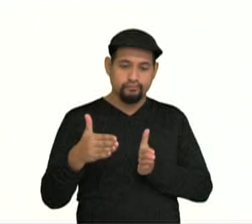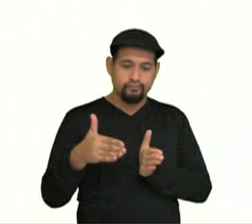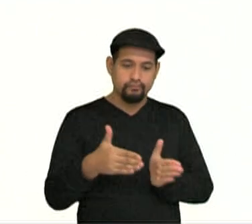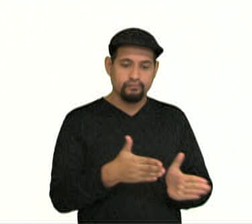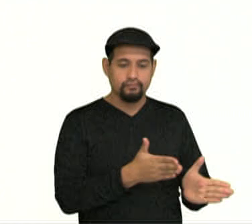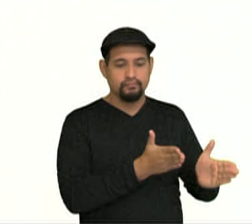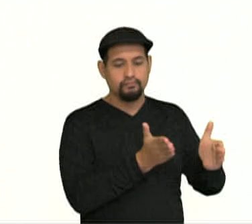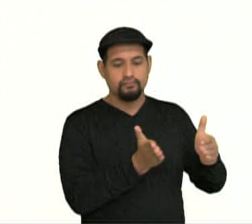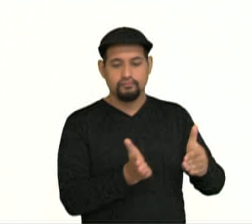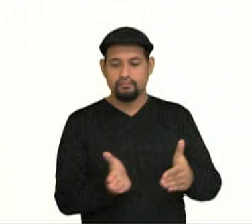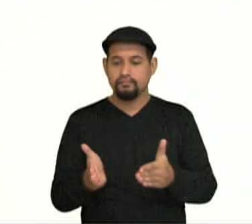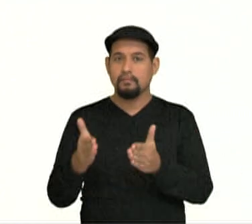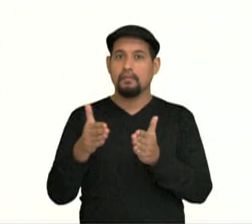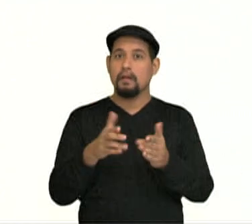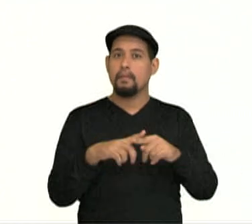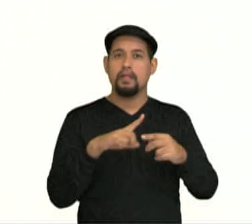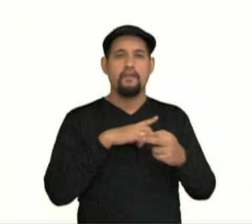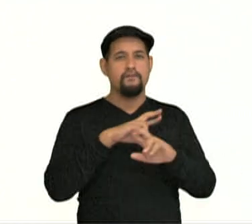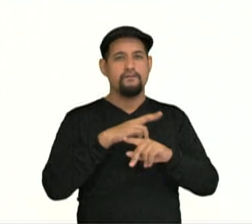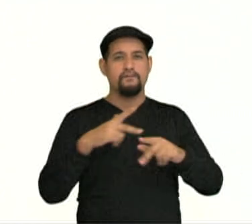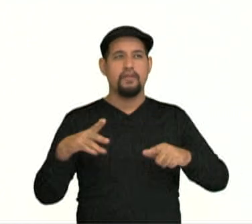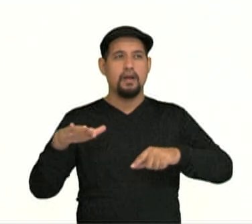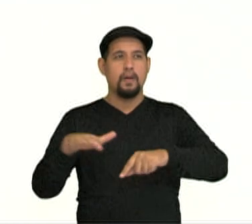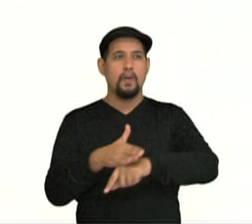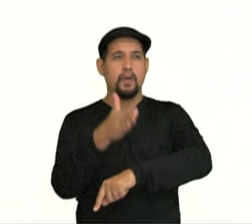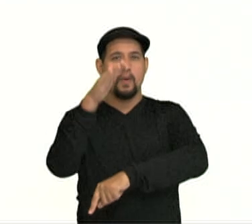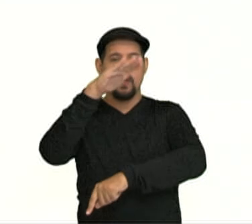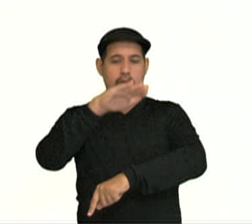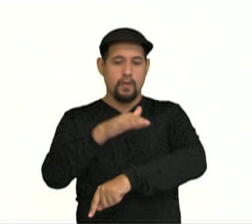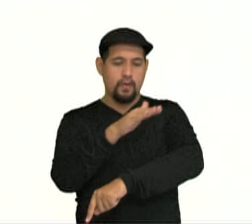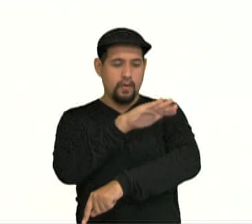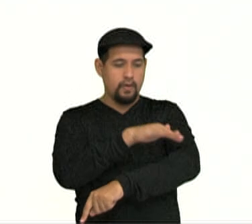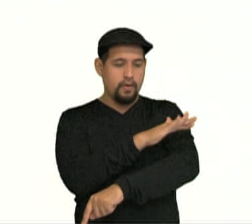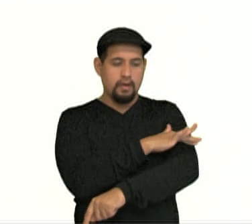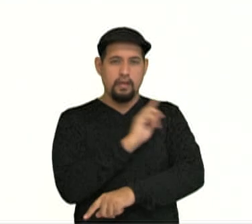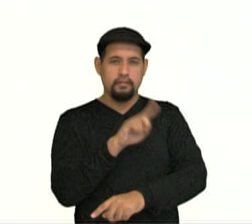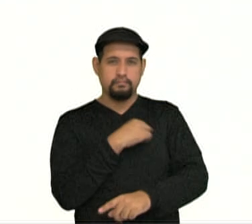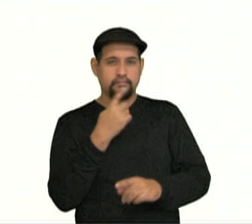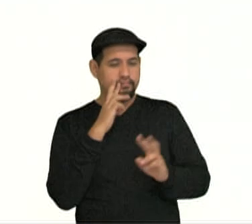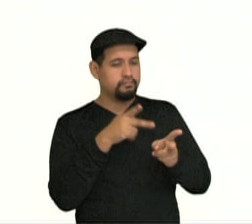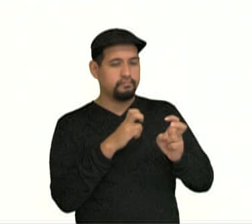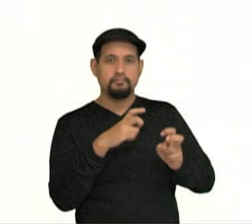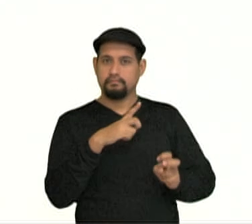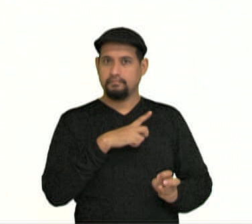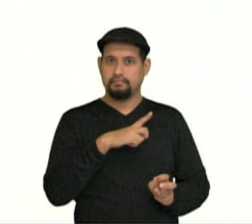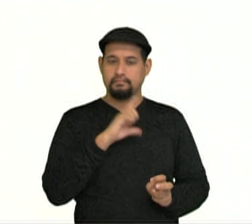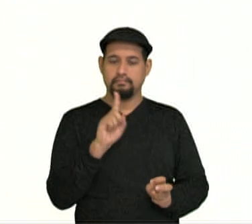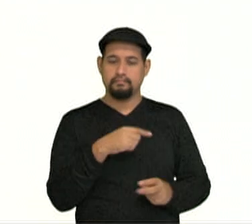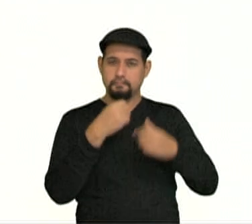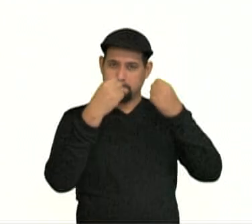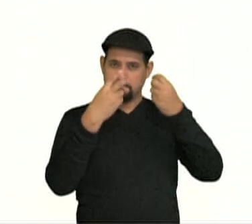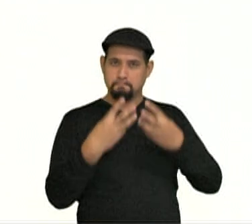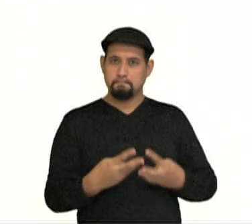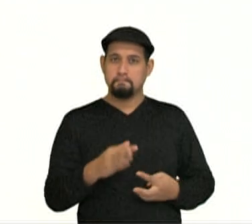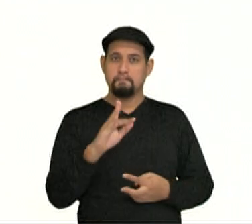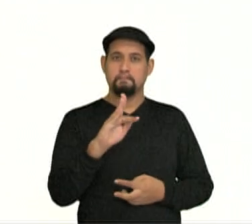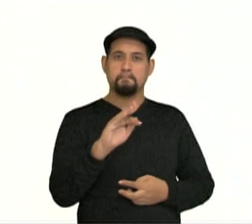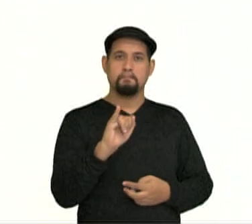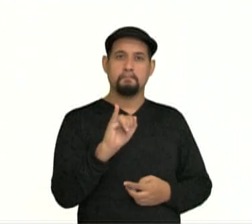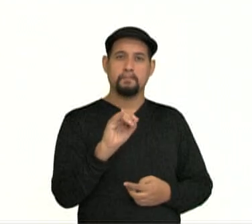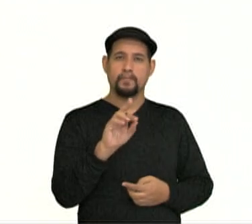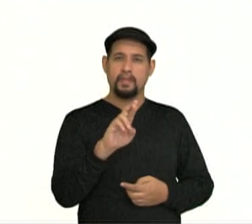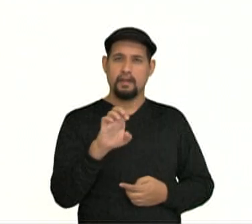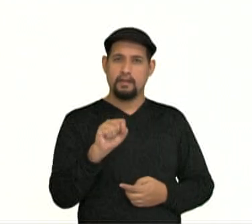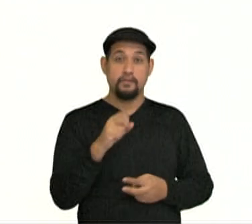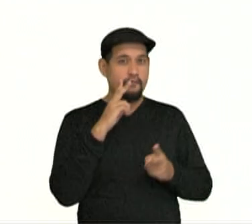porém cercado de montanhas. Então é isso que a gente vai perceber que existe ali quando a gente fala nos fiordes. Viu